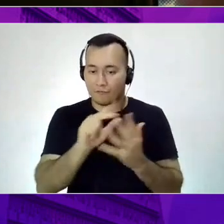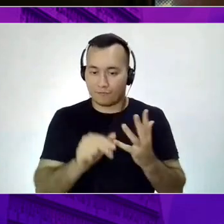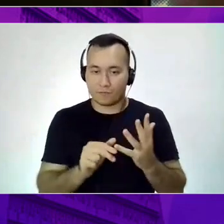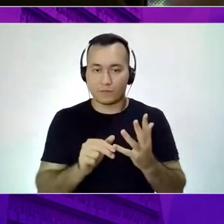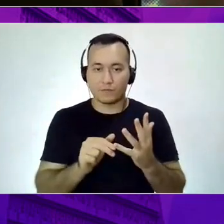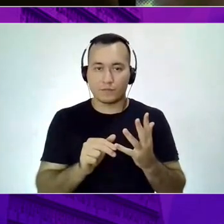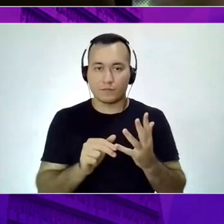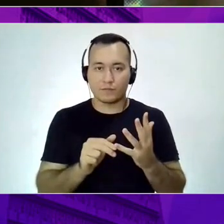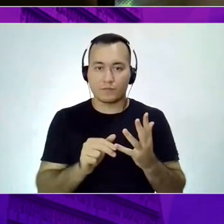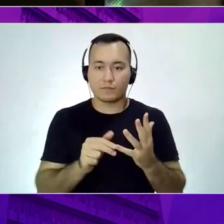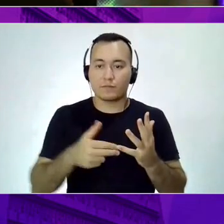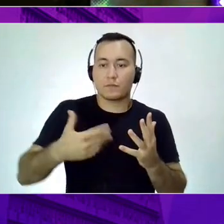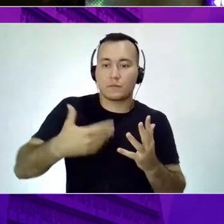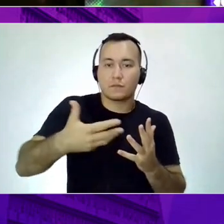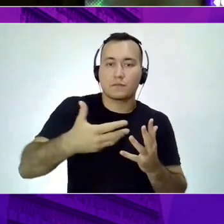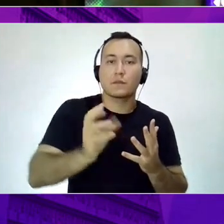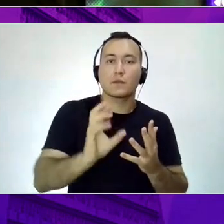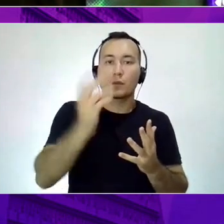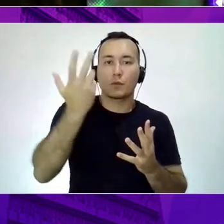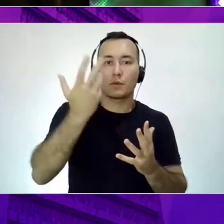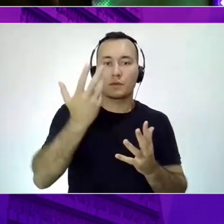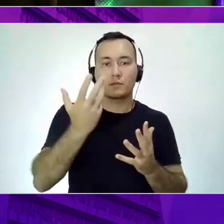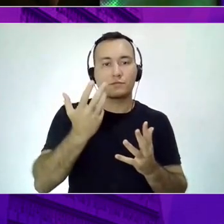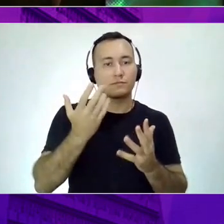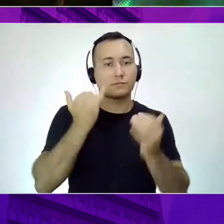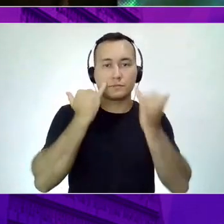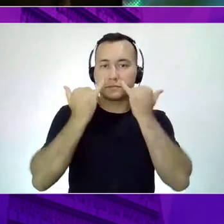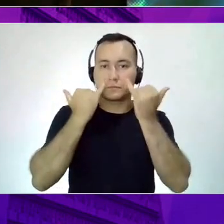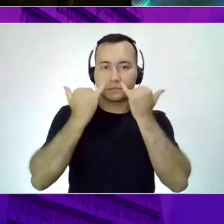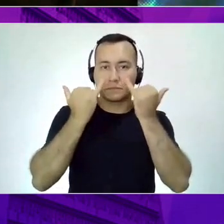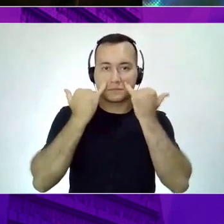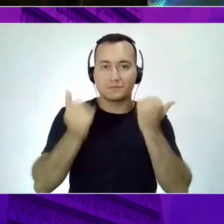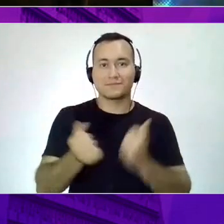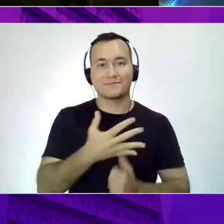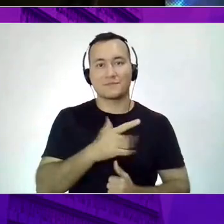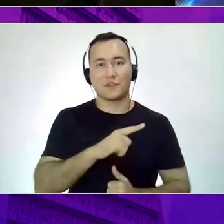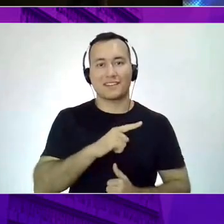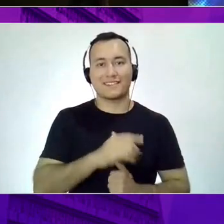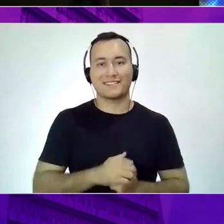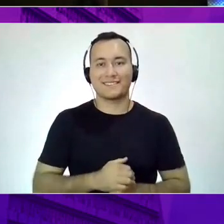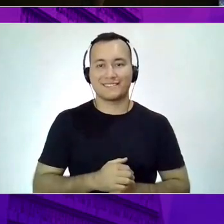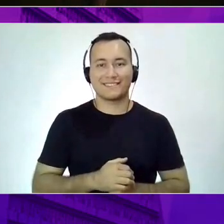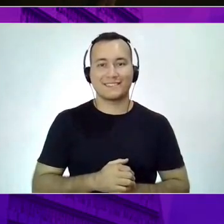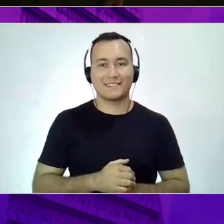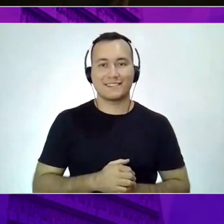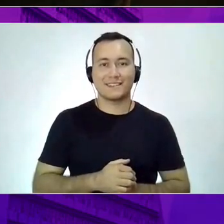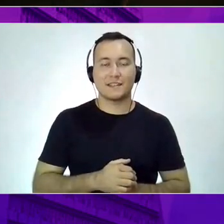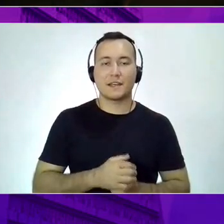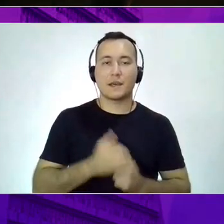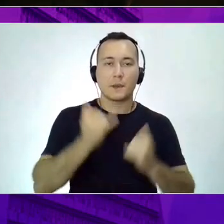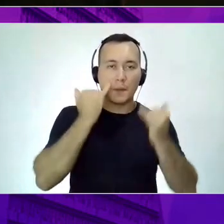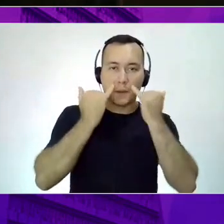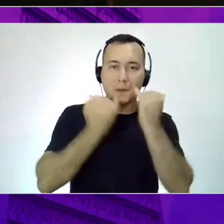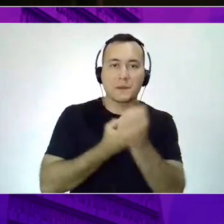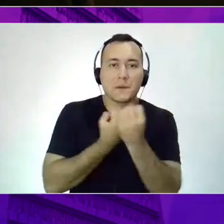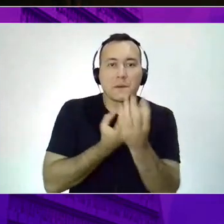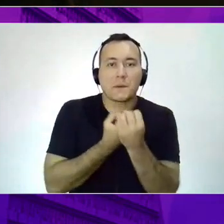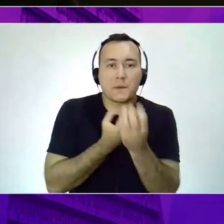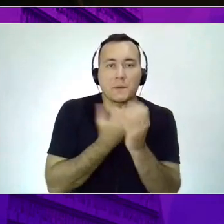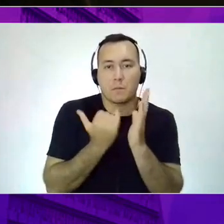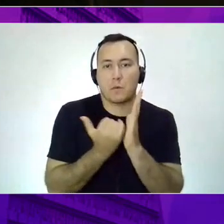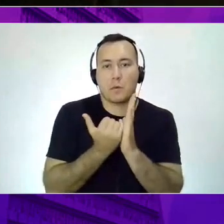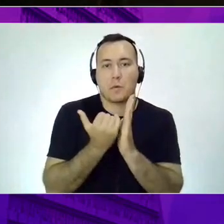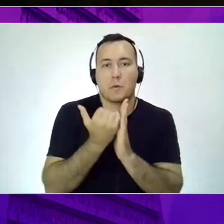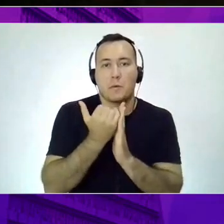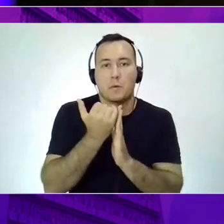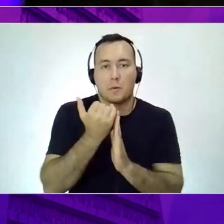com essas informações? Aqui, eu coloquei só como uma referência, tá? E até nesse QR Code que está aqui na